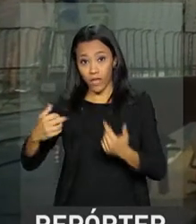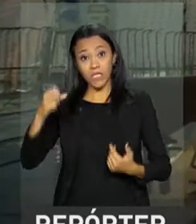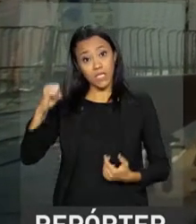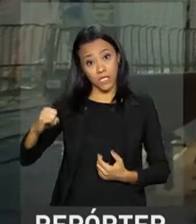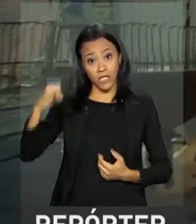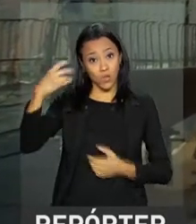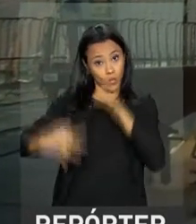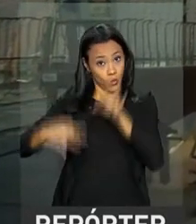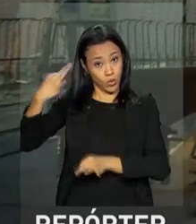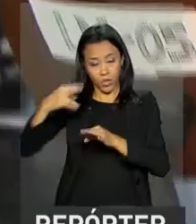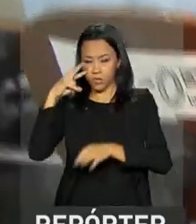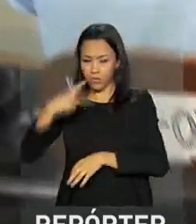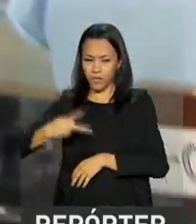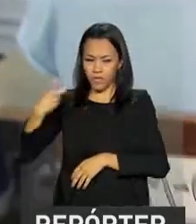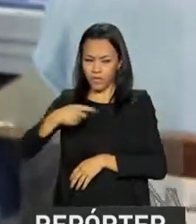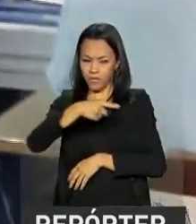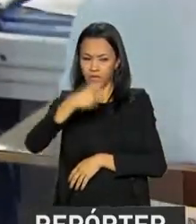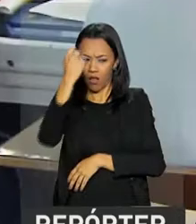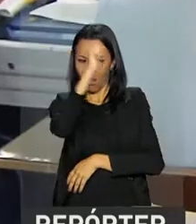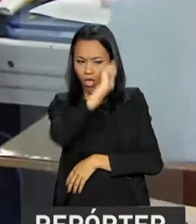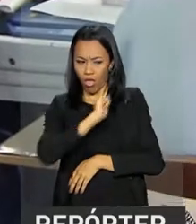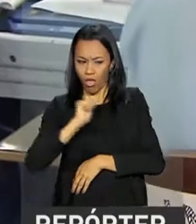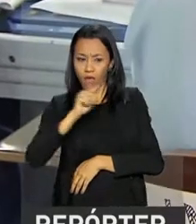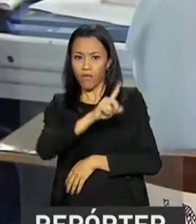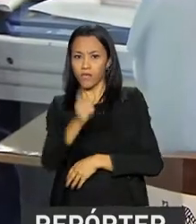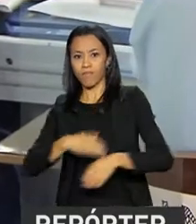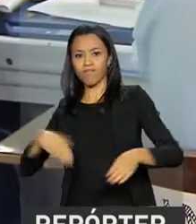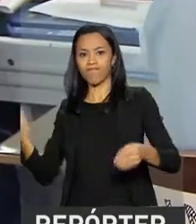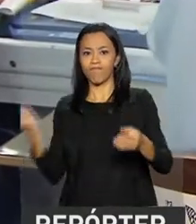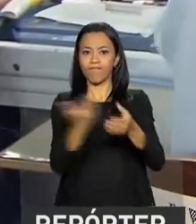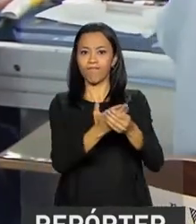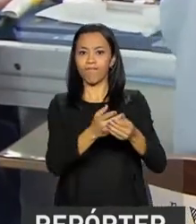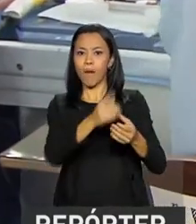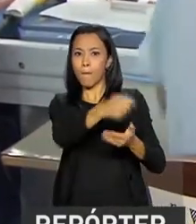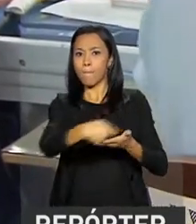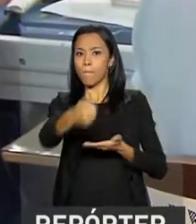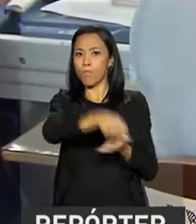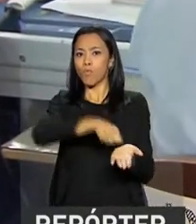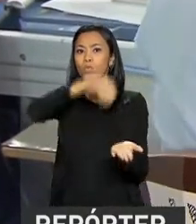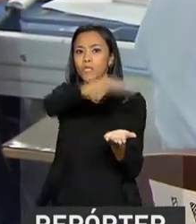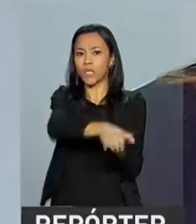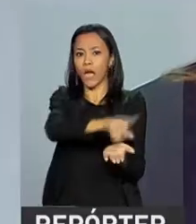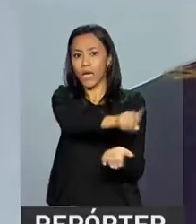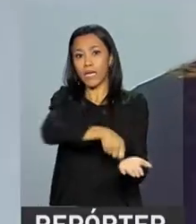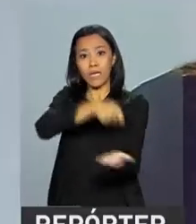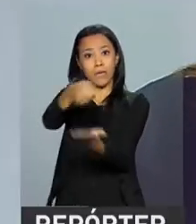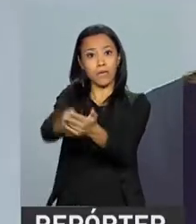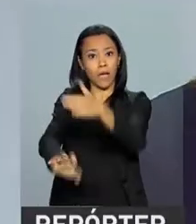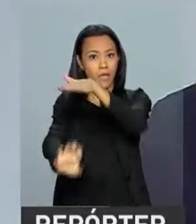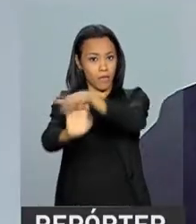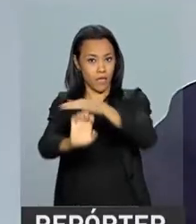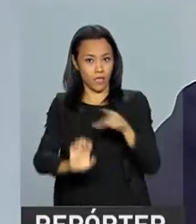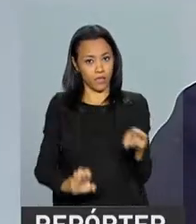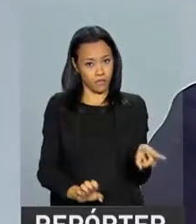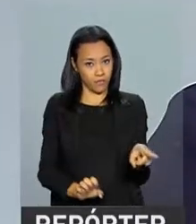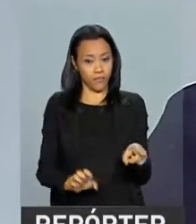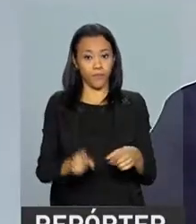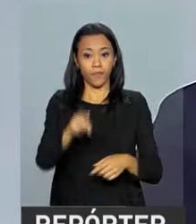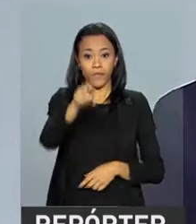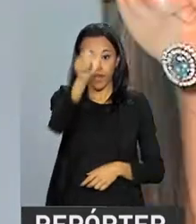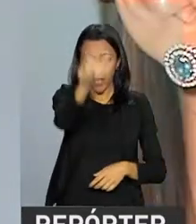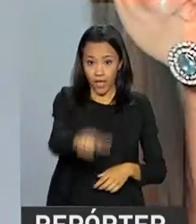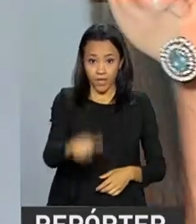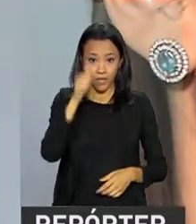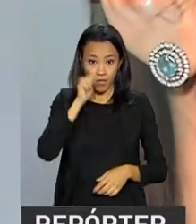empregado agiu de má fé ele poderá ser multado e ter de indenizar a empresa ana luiza juíza do trabalho em minas